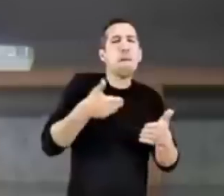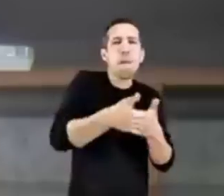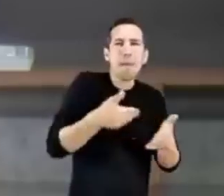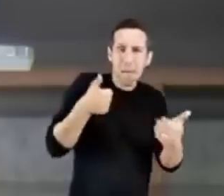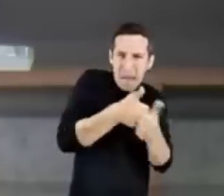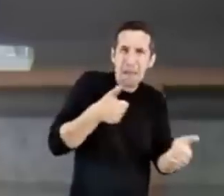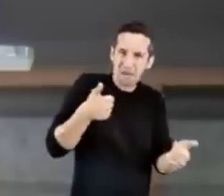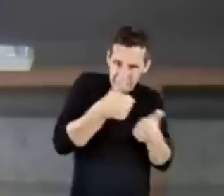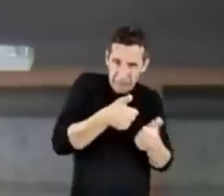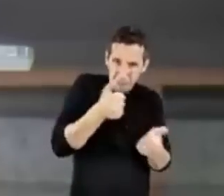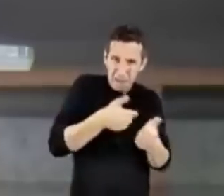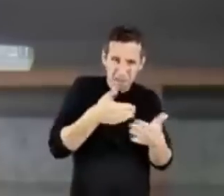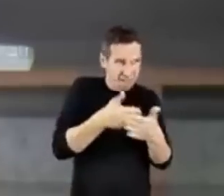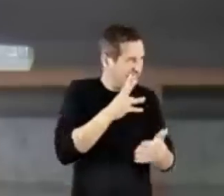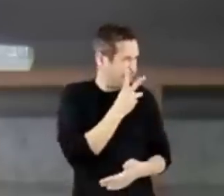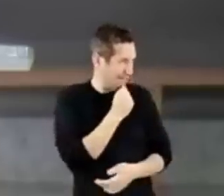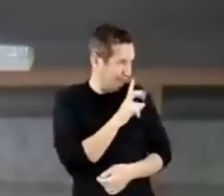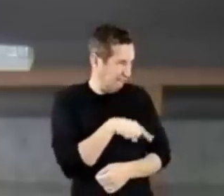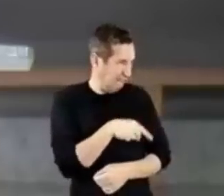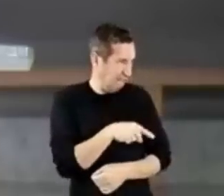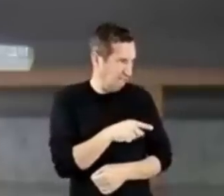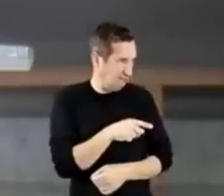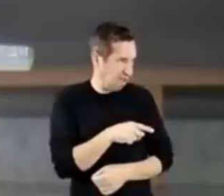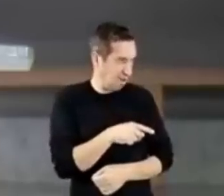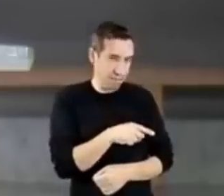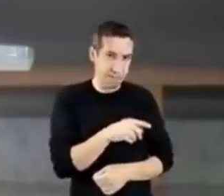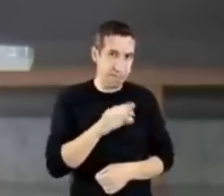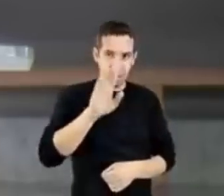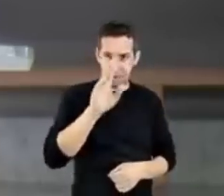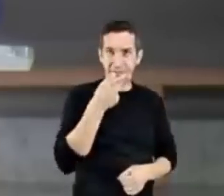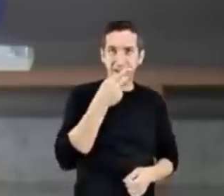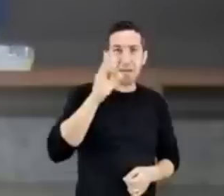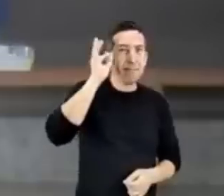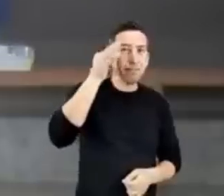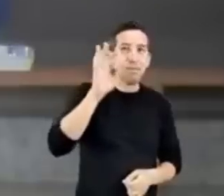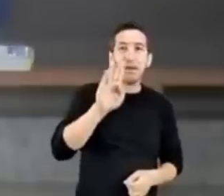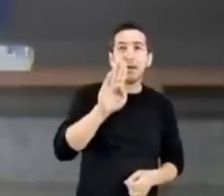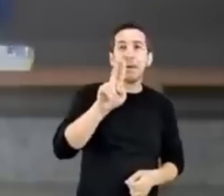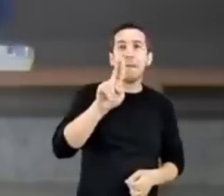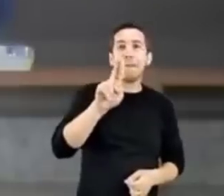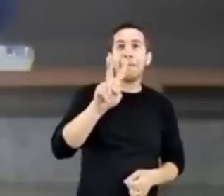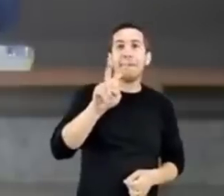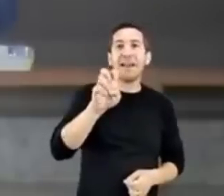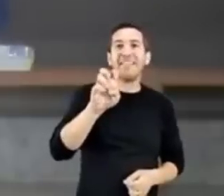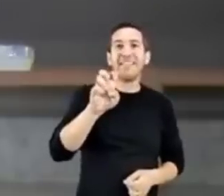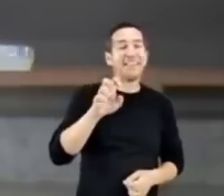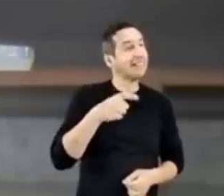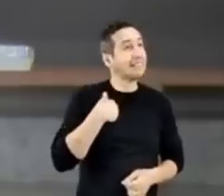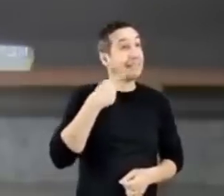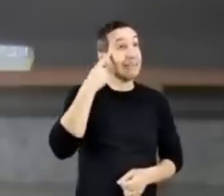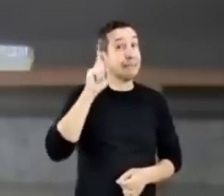o serviço vai demorar demais não é tão breve assim e algumas pessoas pensavam que essa nossa nossa pregação